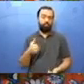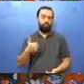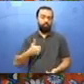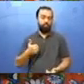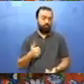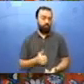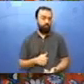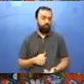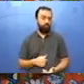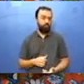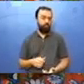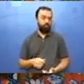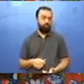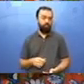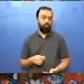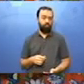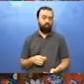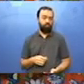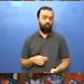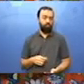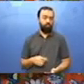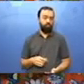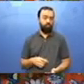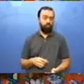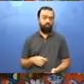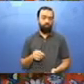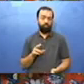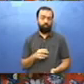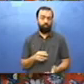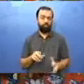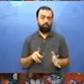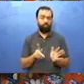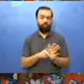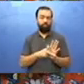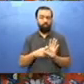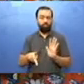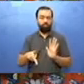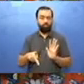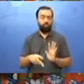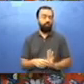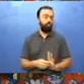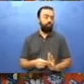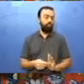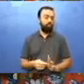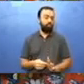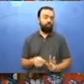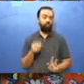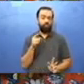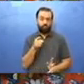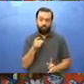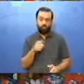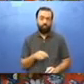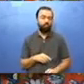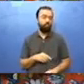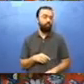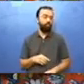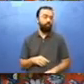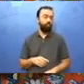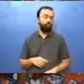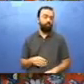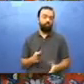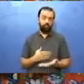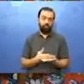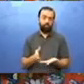está escrito Este livro pertence a. Depois vocês vão escrever o nome de vocês, combinado? Agora vamos lá para o começo da